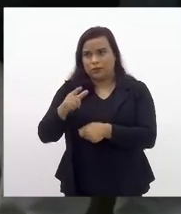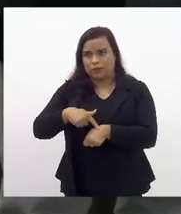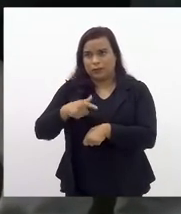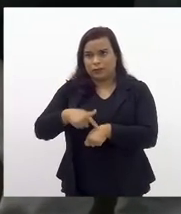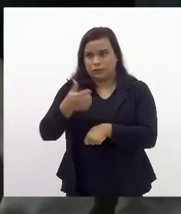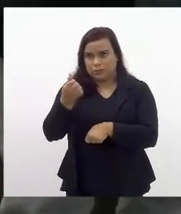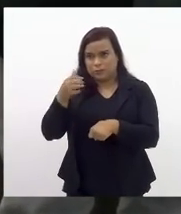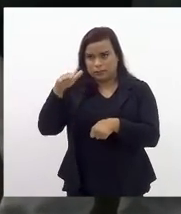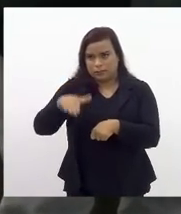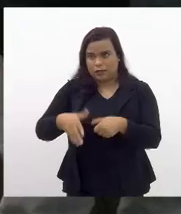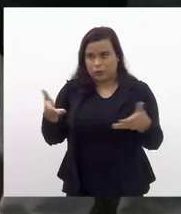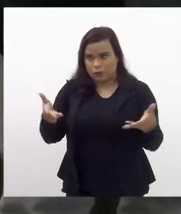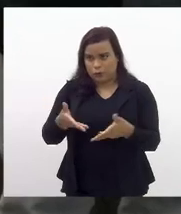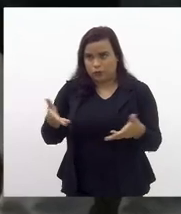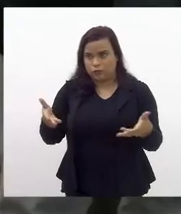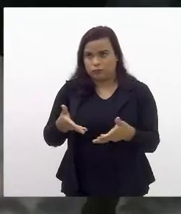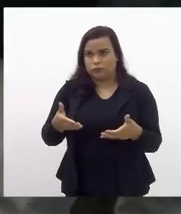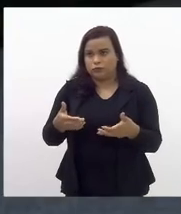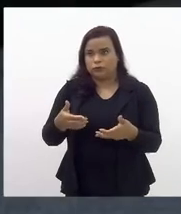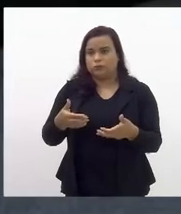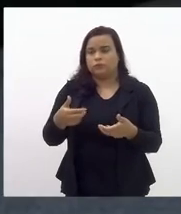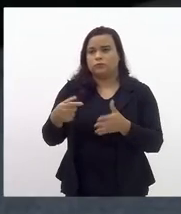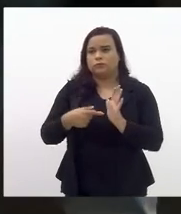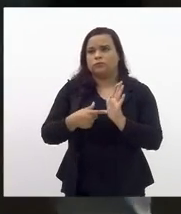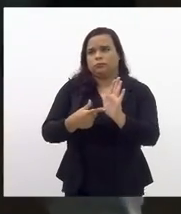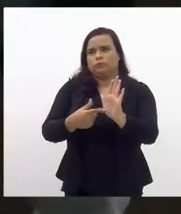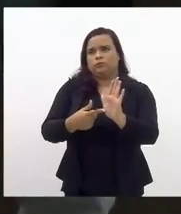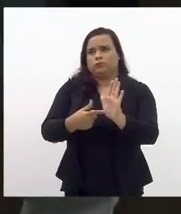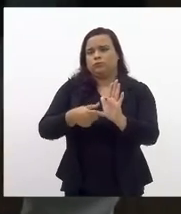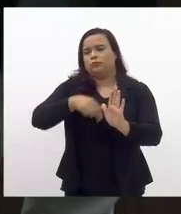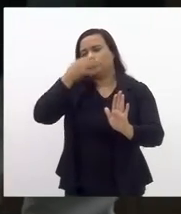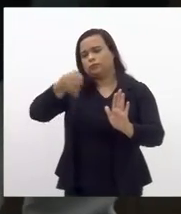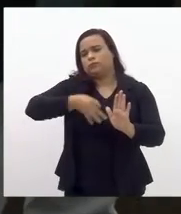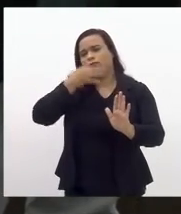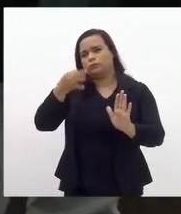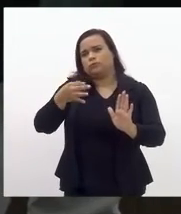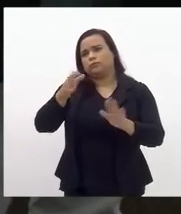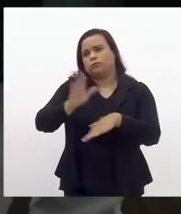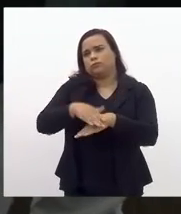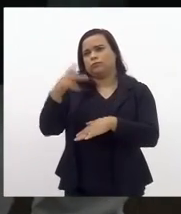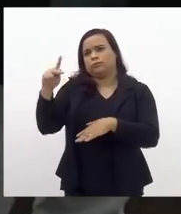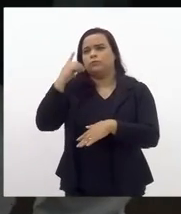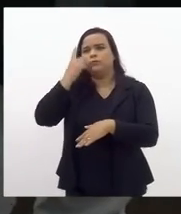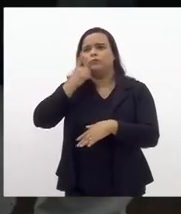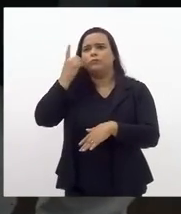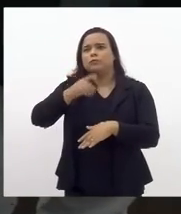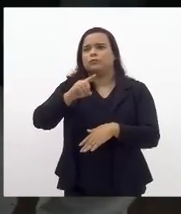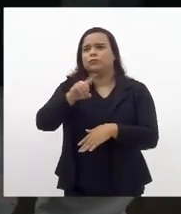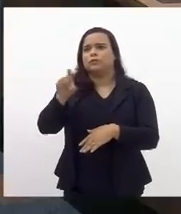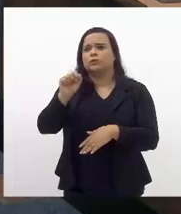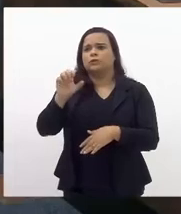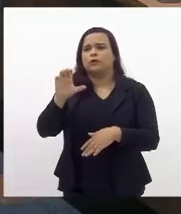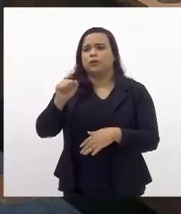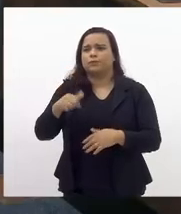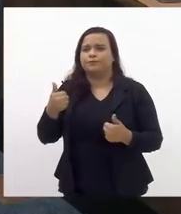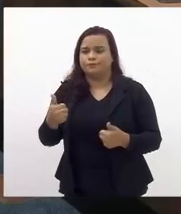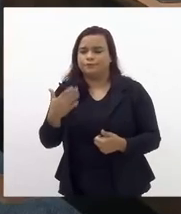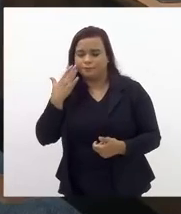O parecer escrito. Sim. E aguardo do senhor deputado Zaca. Obrigado.